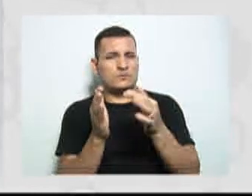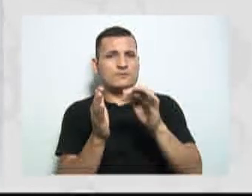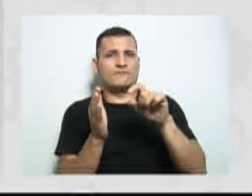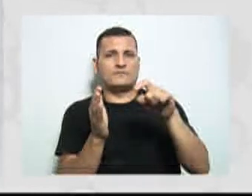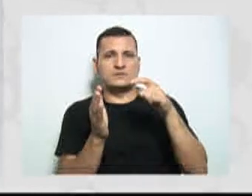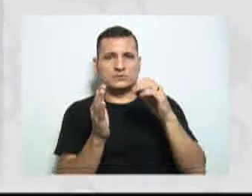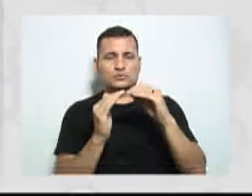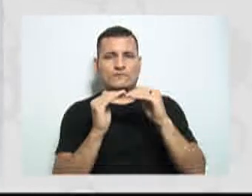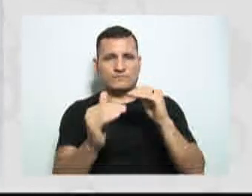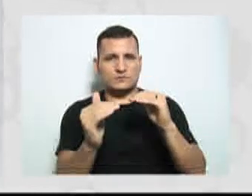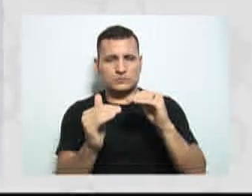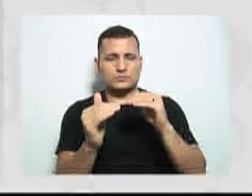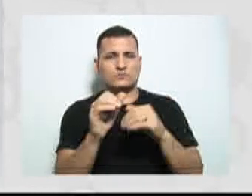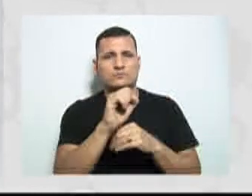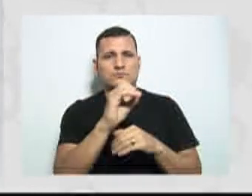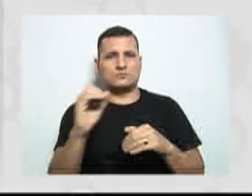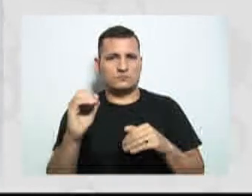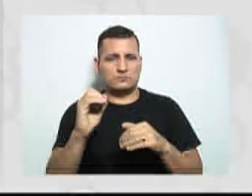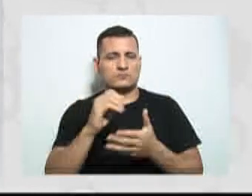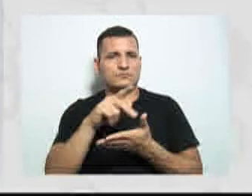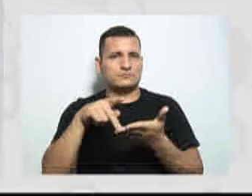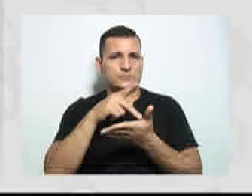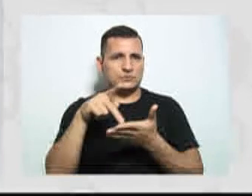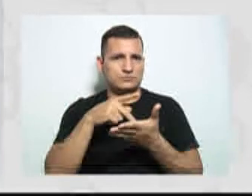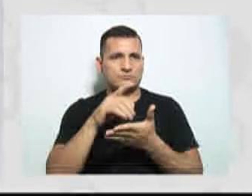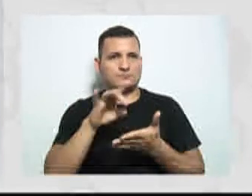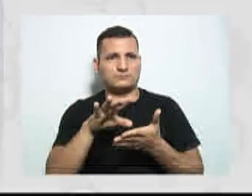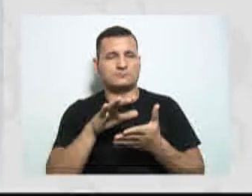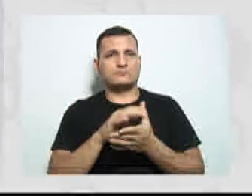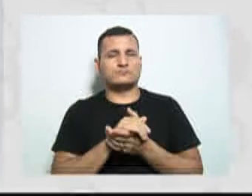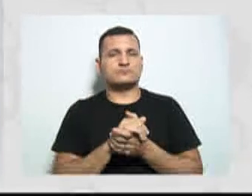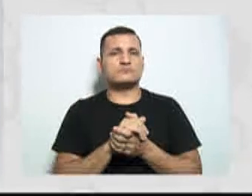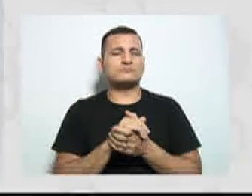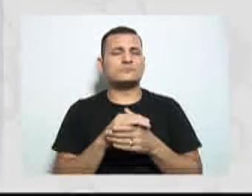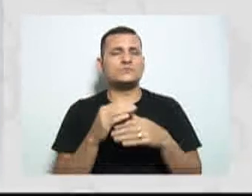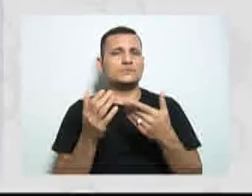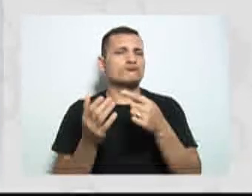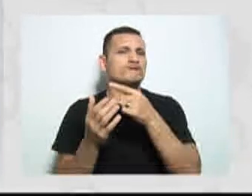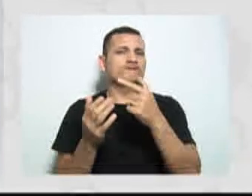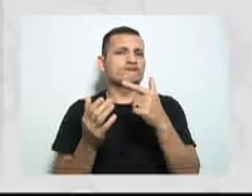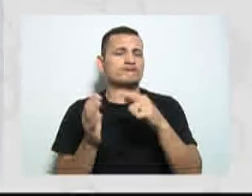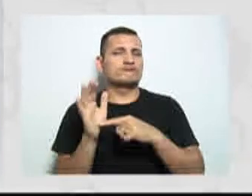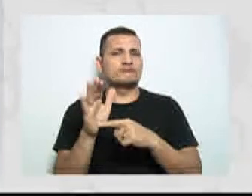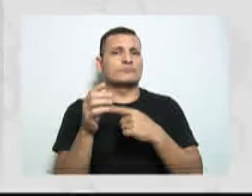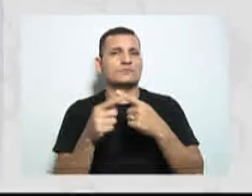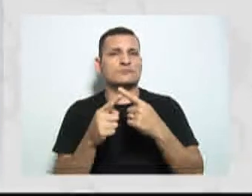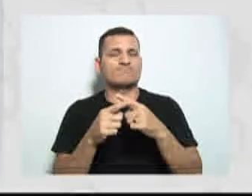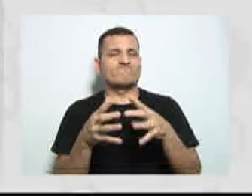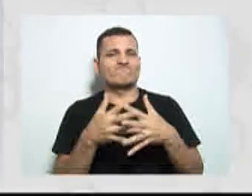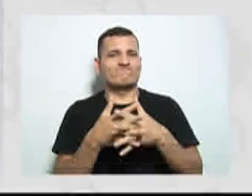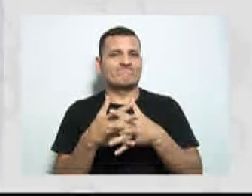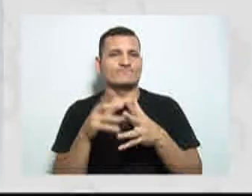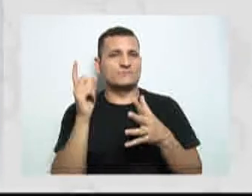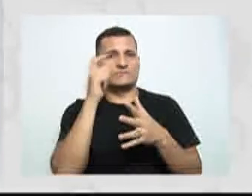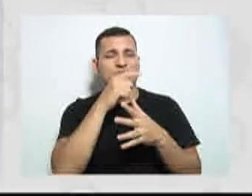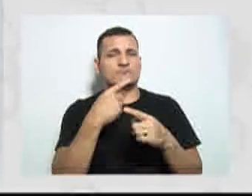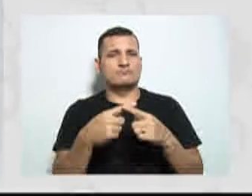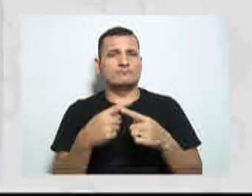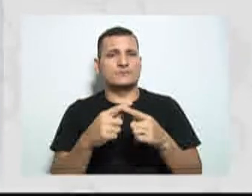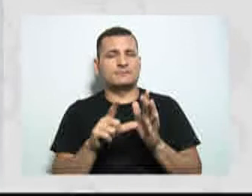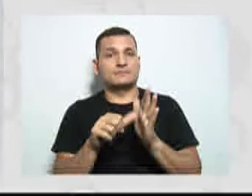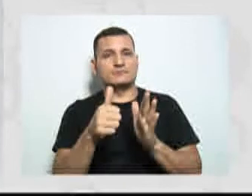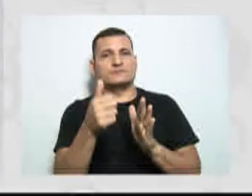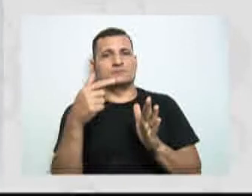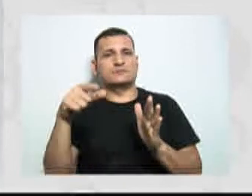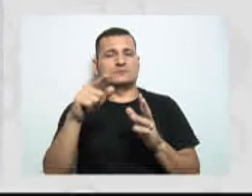fixos de 800 pudim. Certo? Nesse caso a gente não trouxe porque ia ficar muito complexo para vocês, porque é a primeira vez que